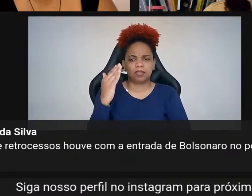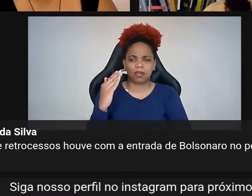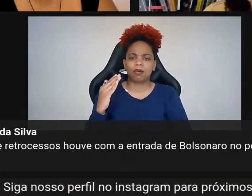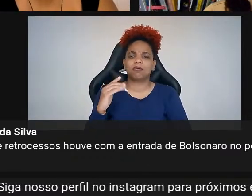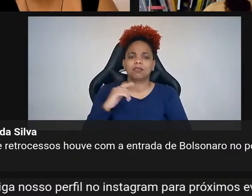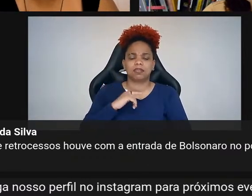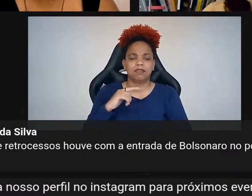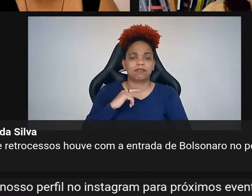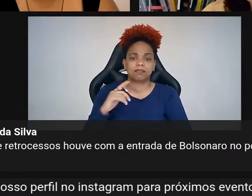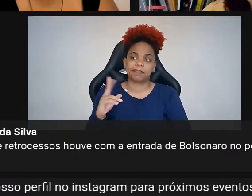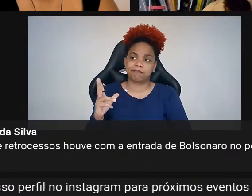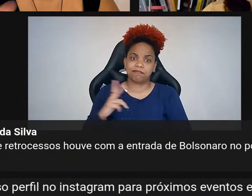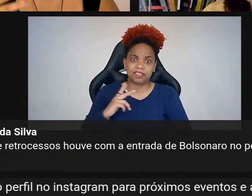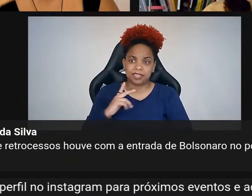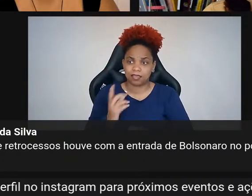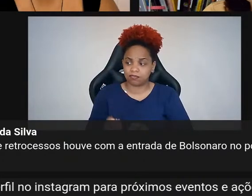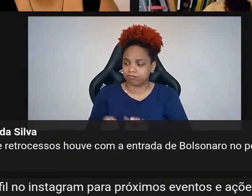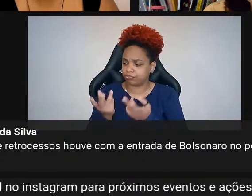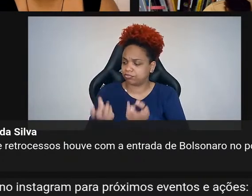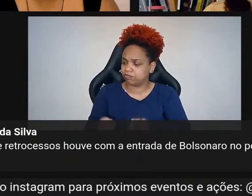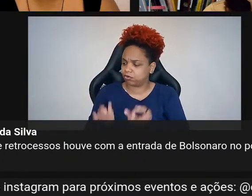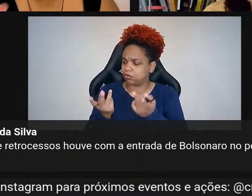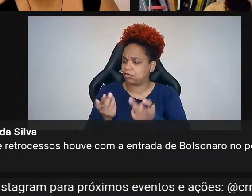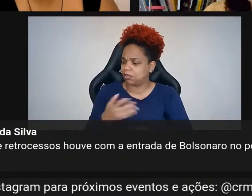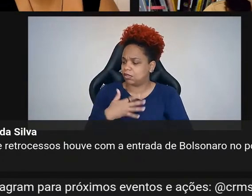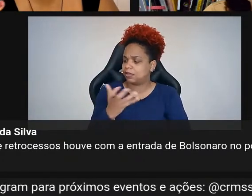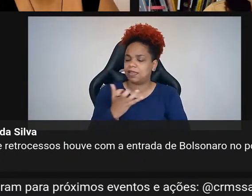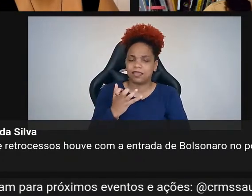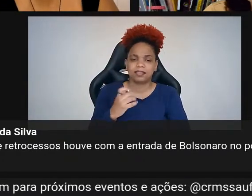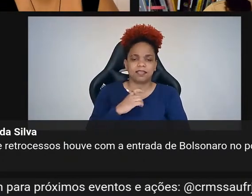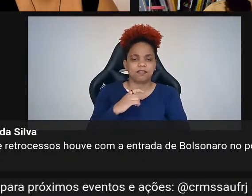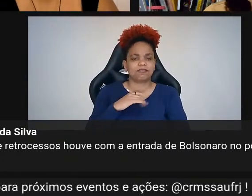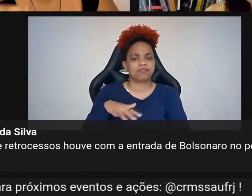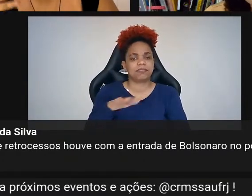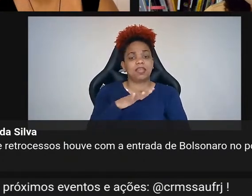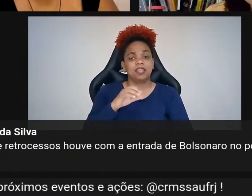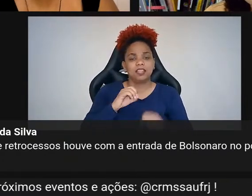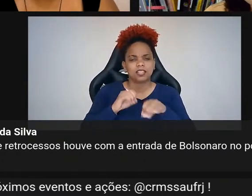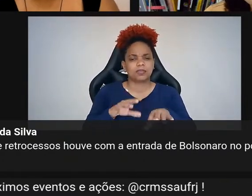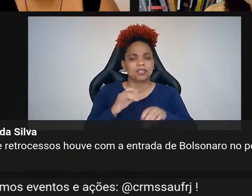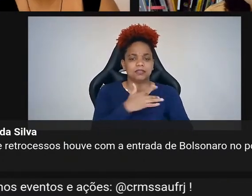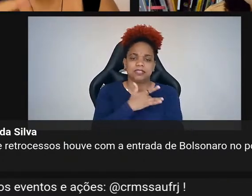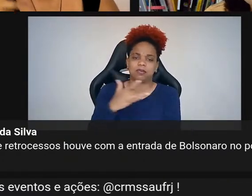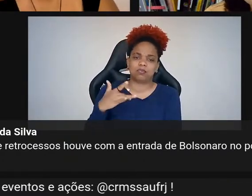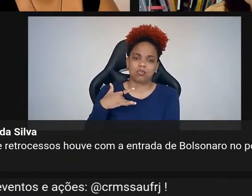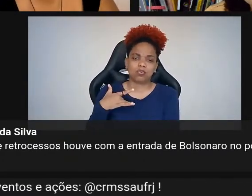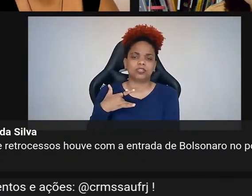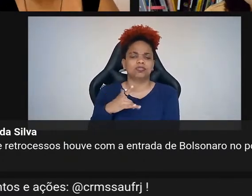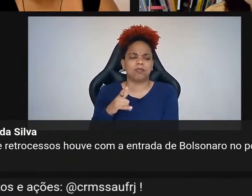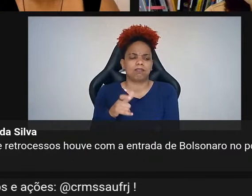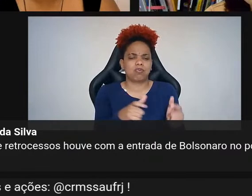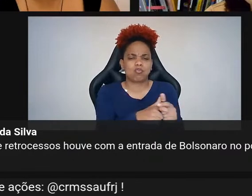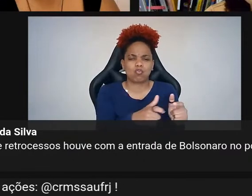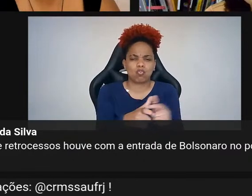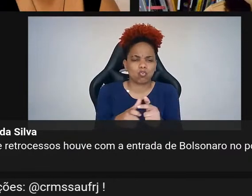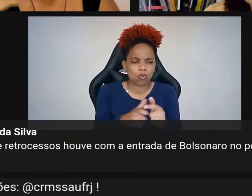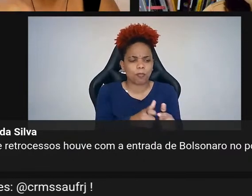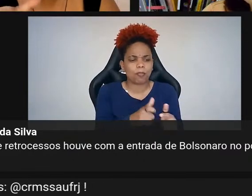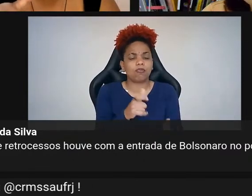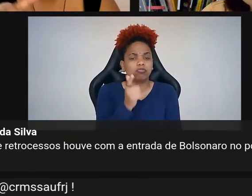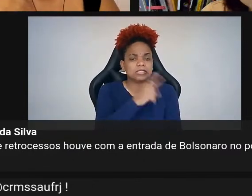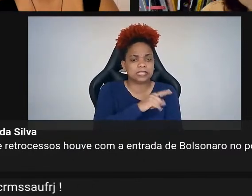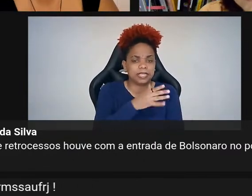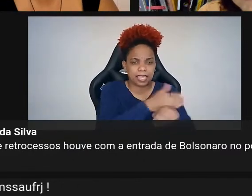para entregar ao mercado, para destinar educação, saúde apenas para poucas pessoas e essas poucas pessoas as